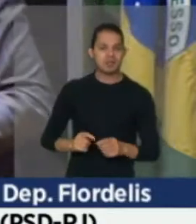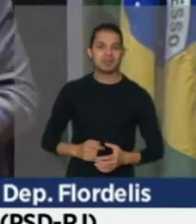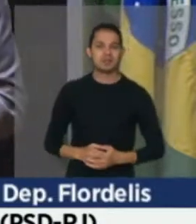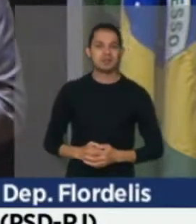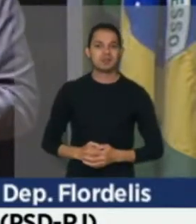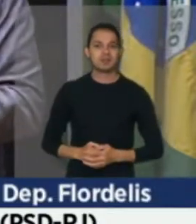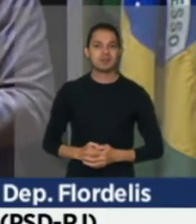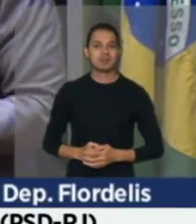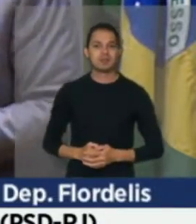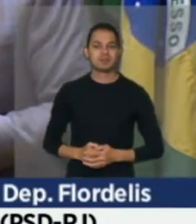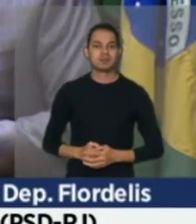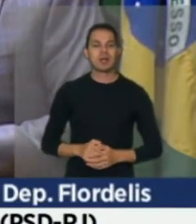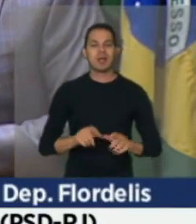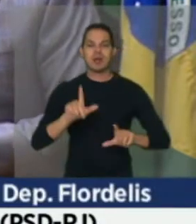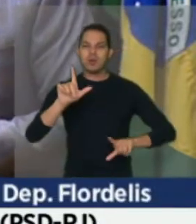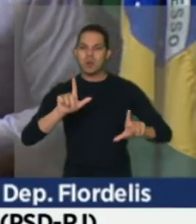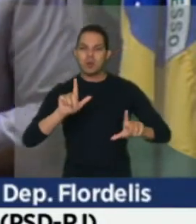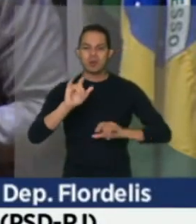A mídia,